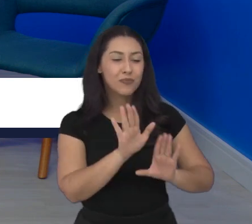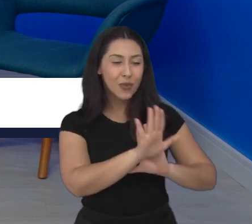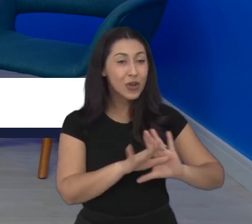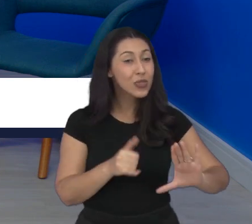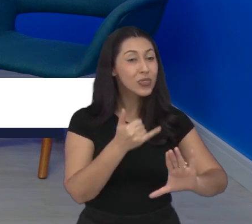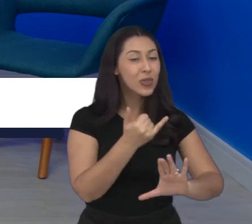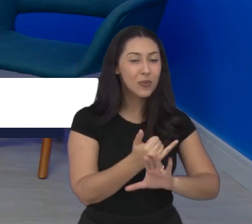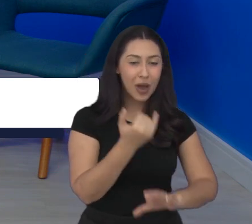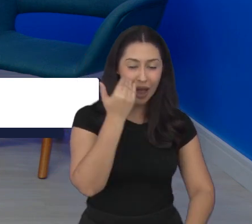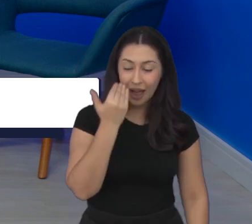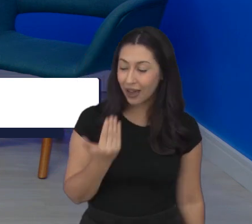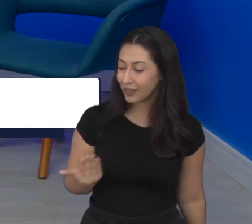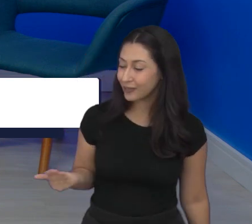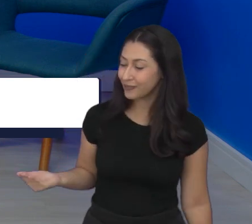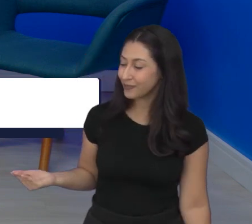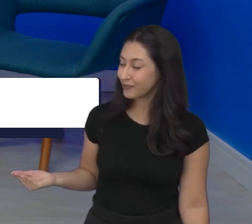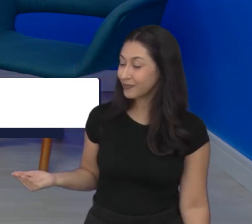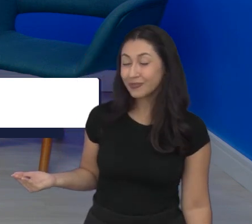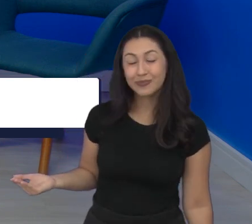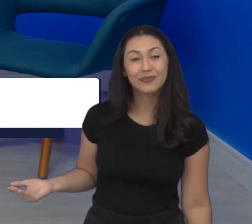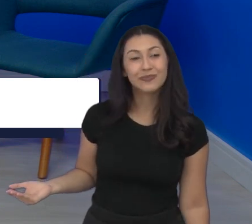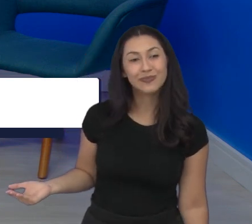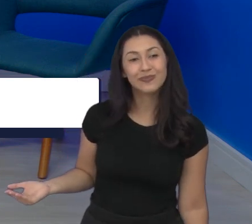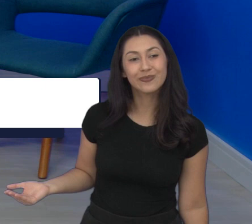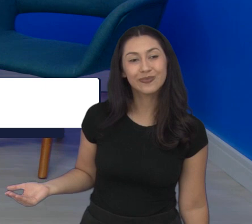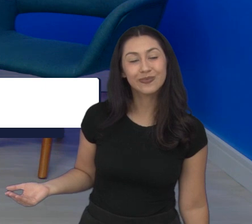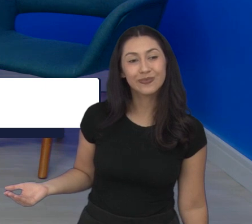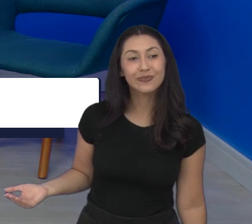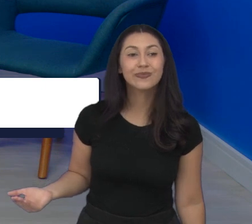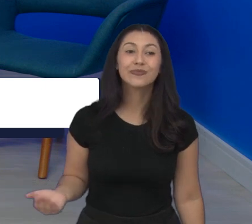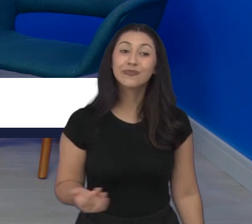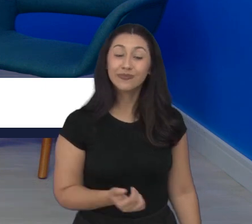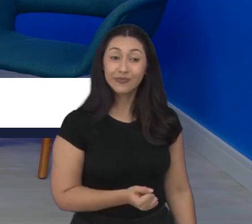só acessar o nosso canal no YouTube, é o